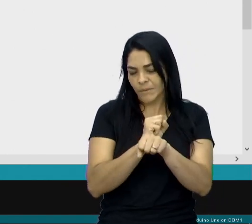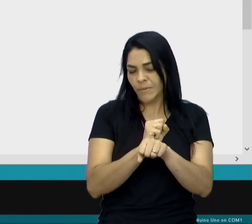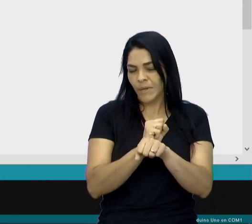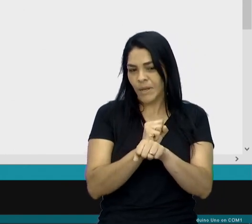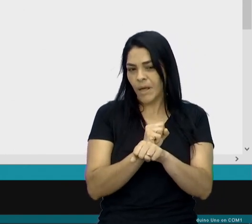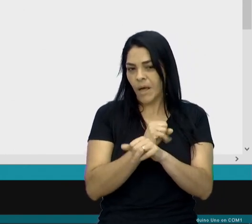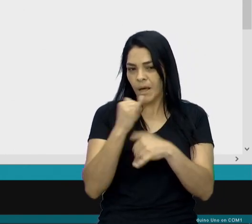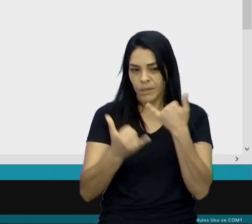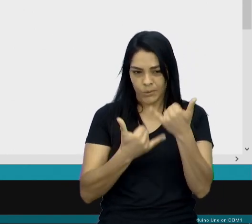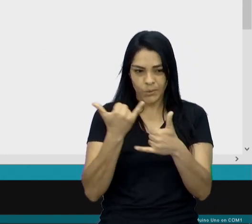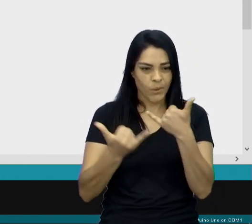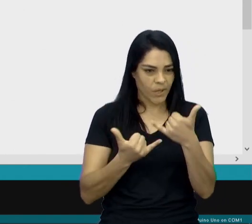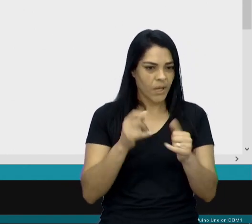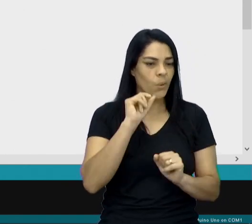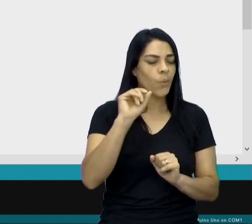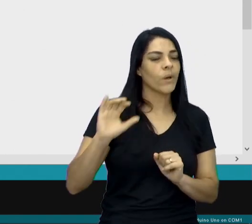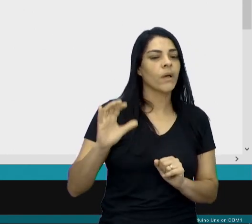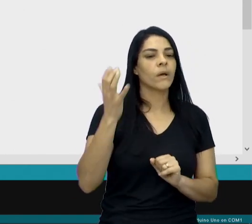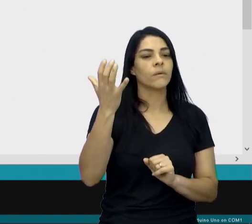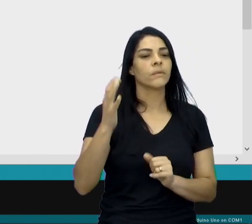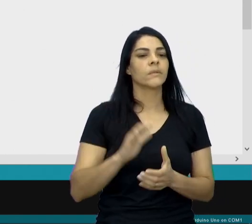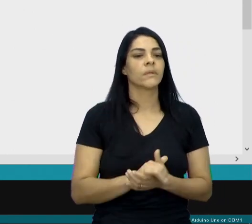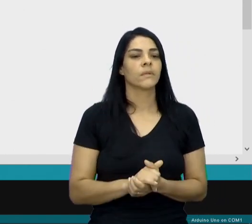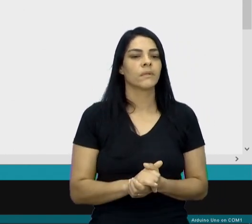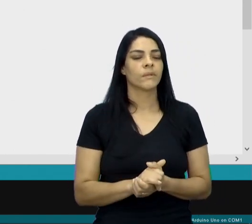o que acontece aqui